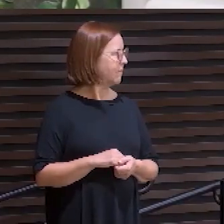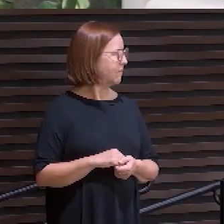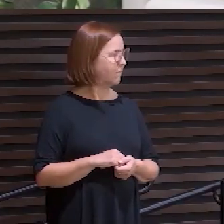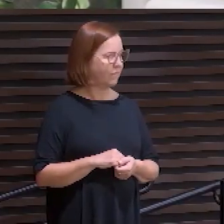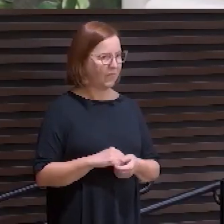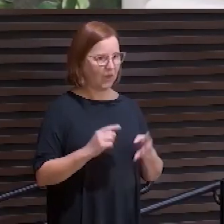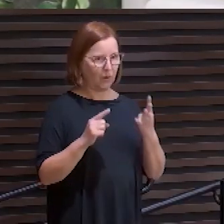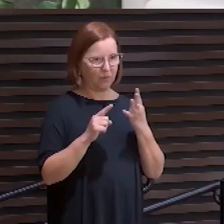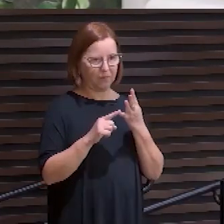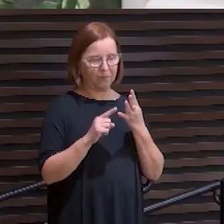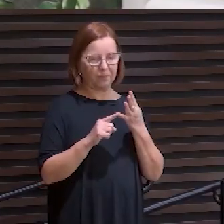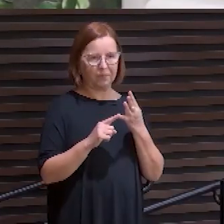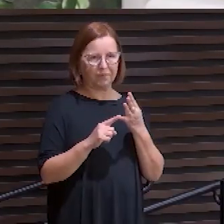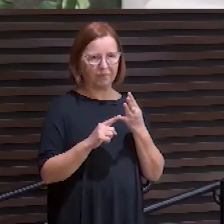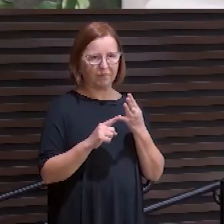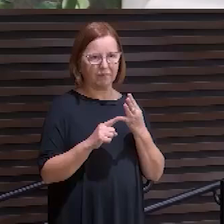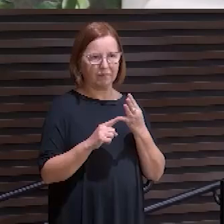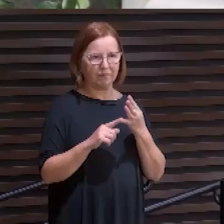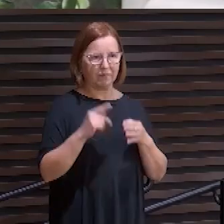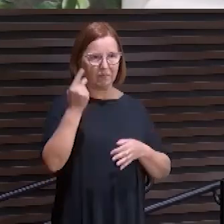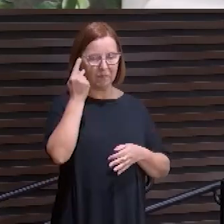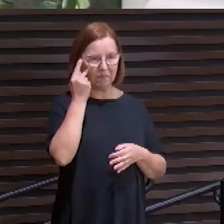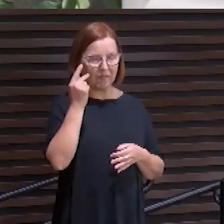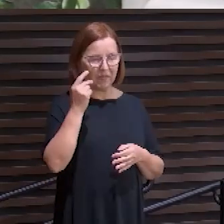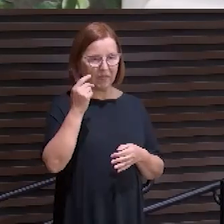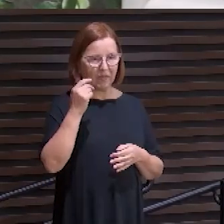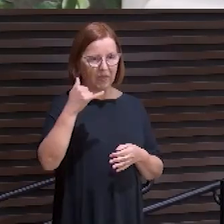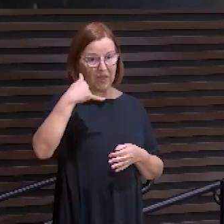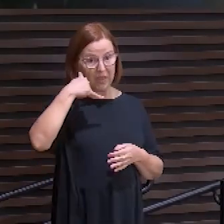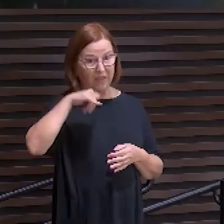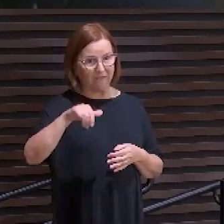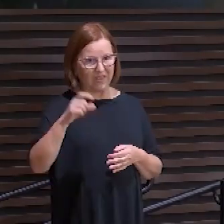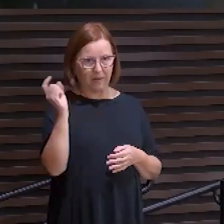Quarto, para evitar a mentira,